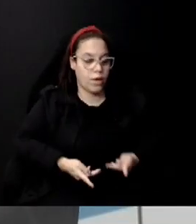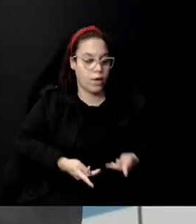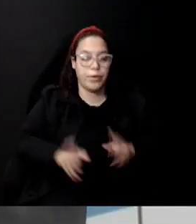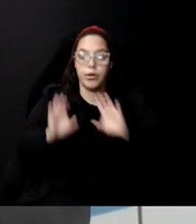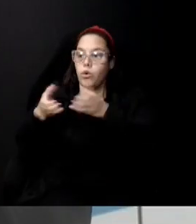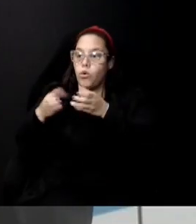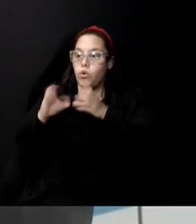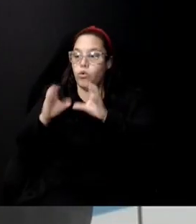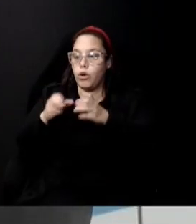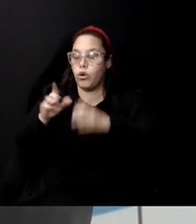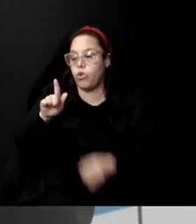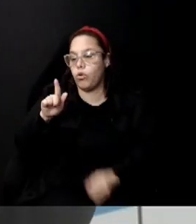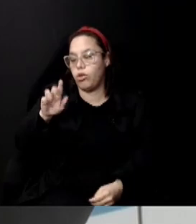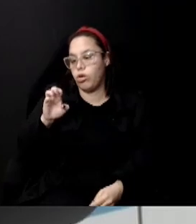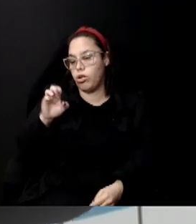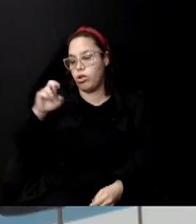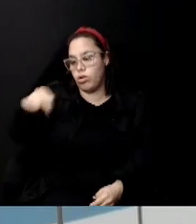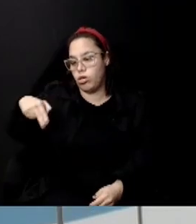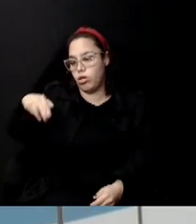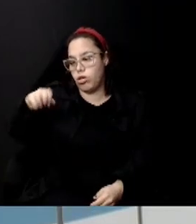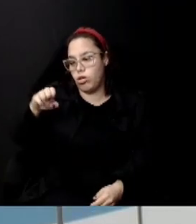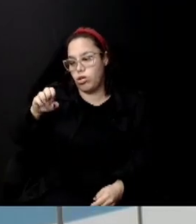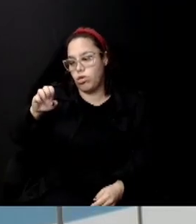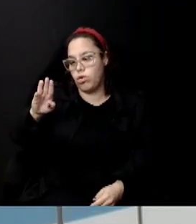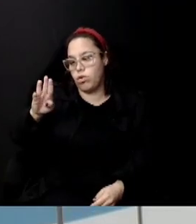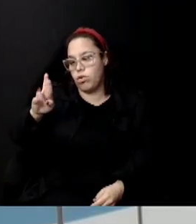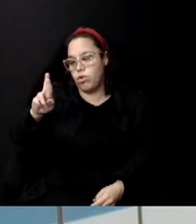Genebra, que vão